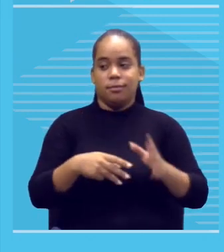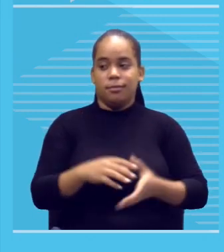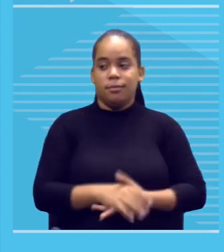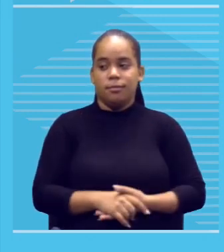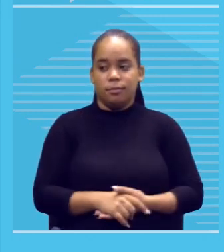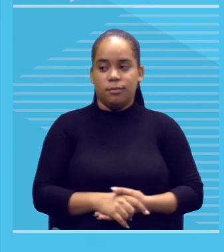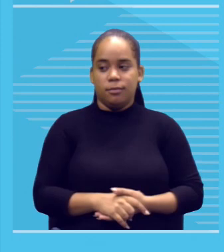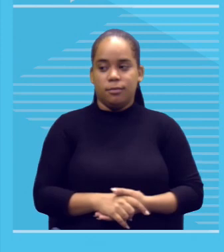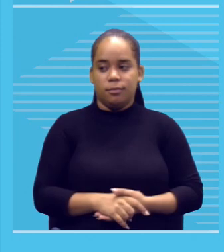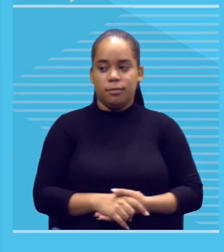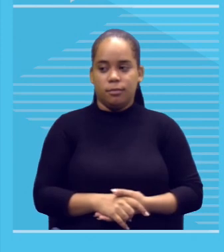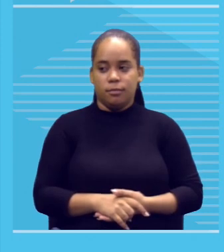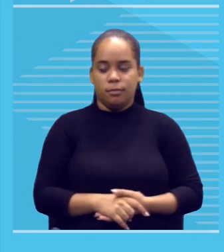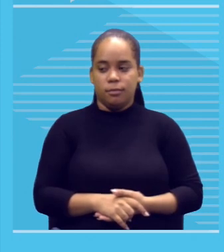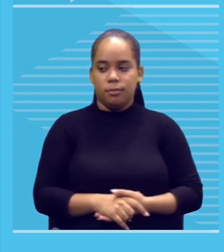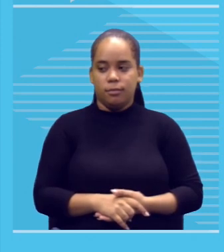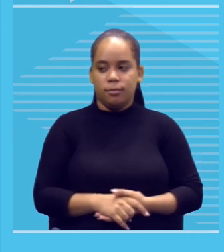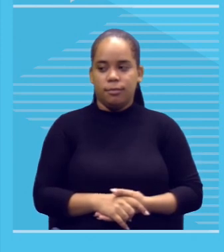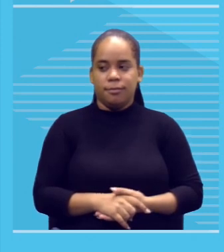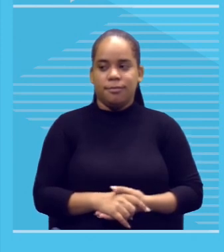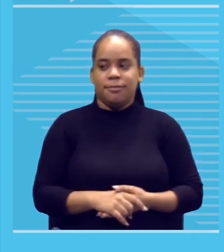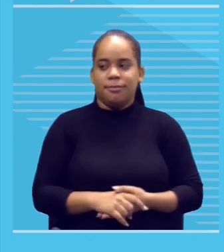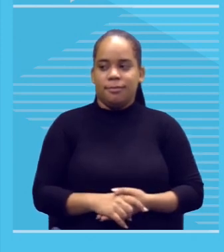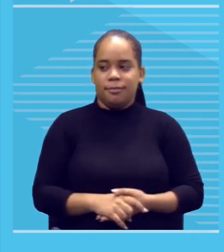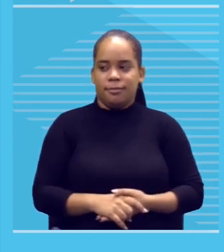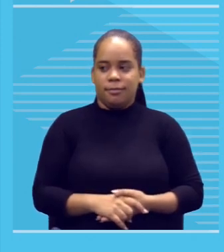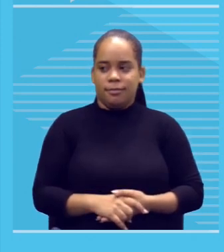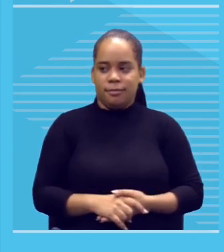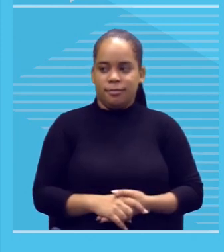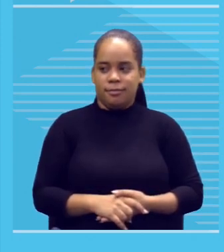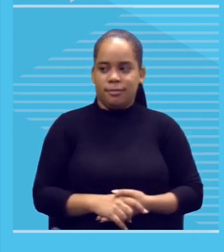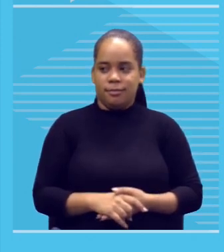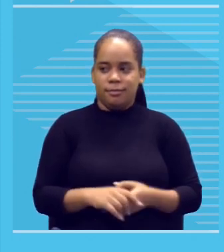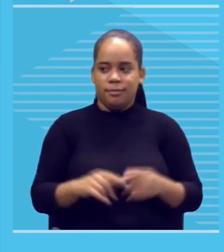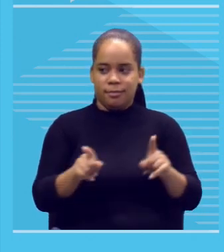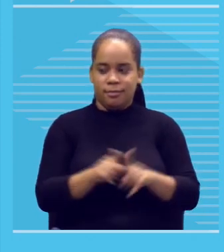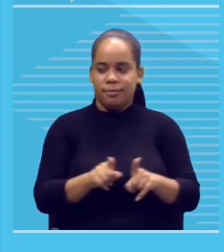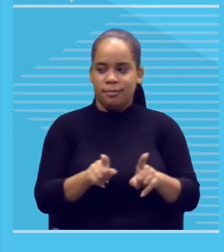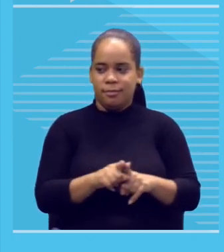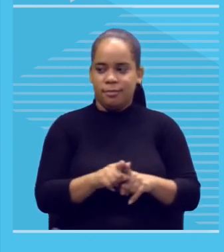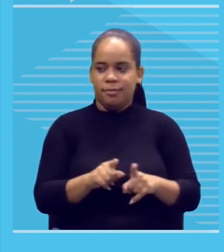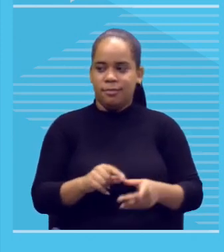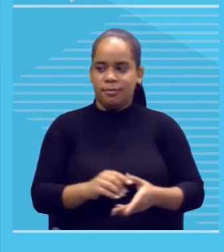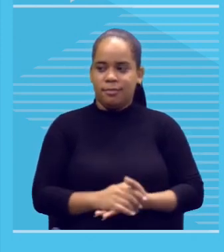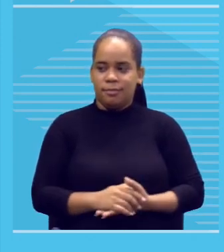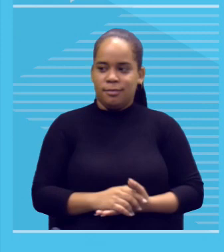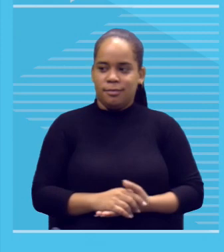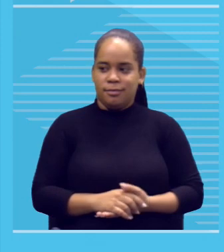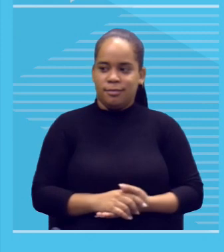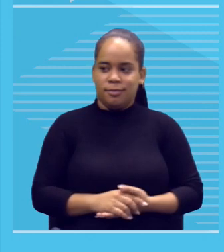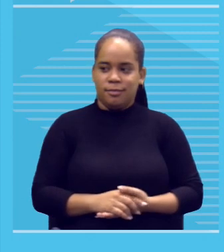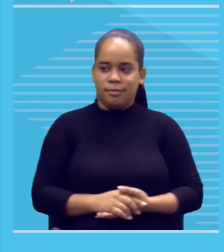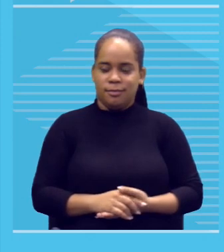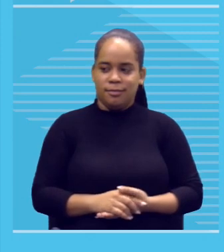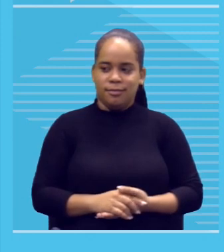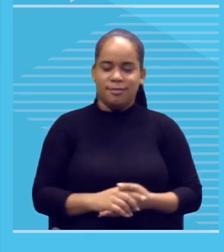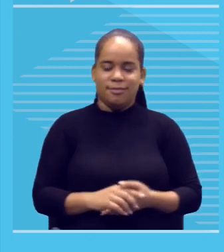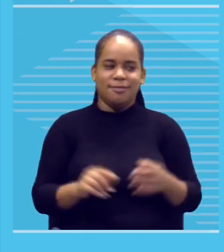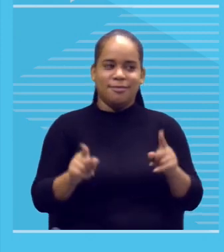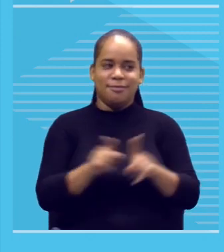Vocês entenderam o meu resultado a nossa conta e você se depara com isso